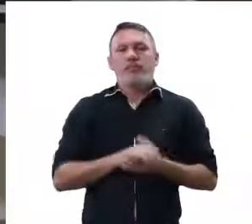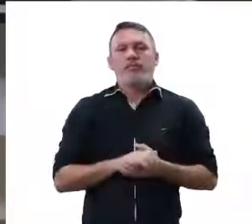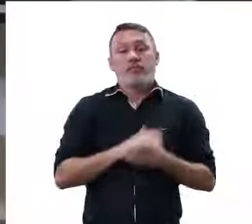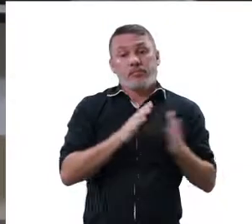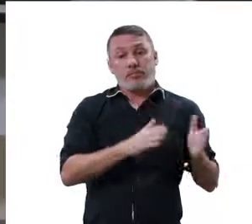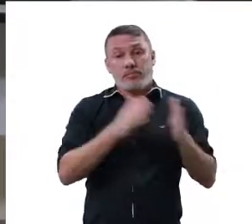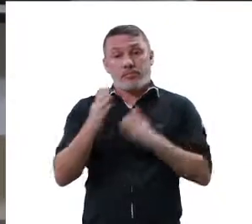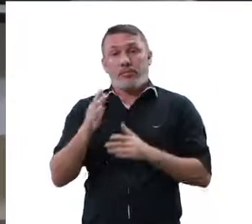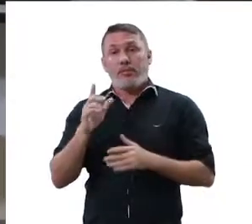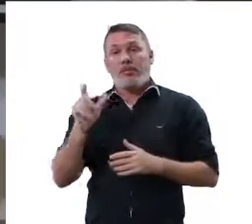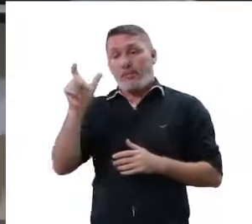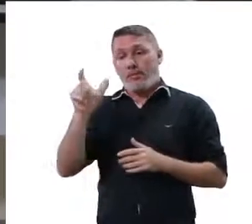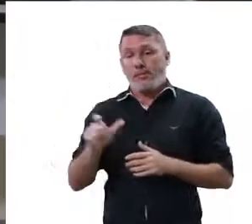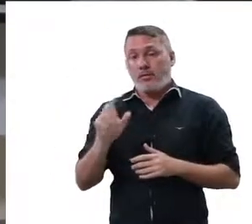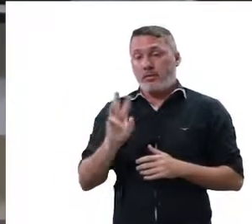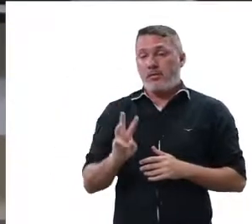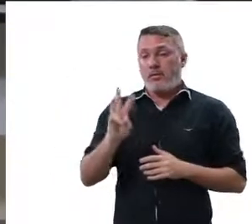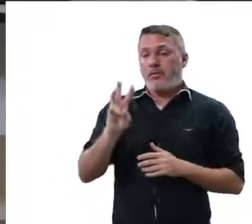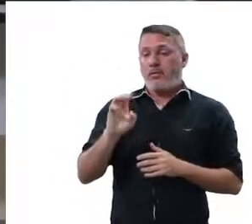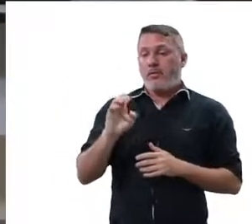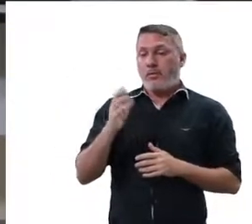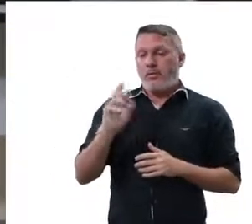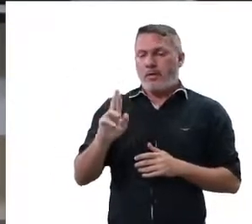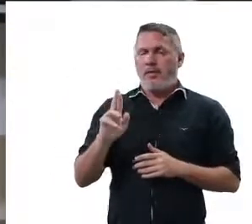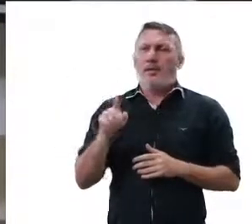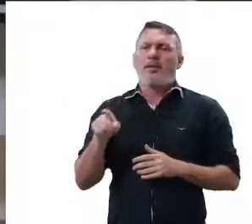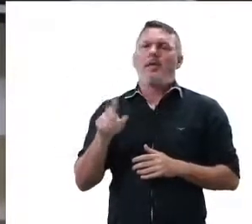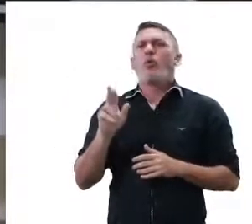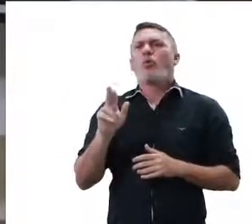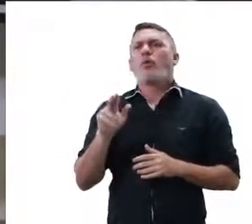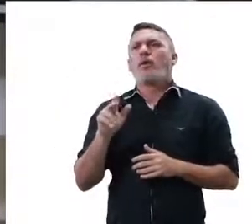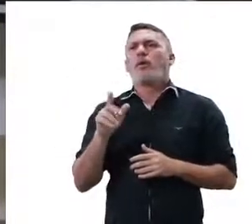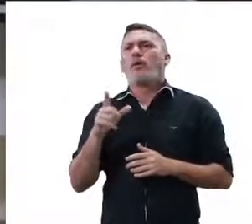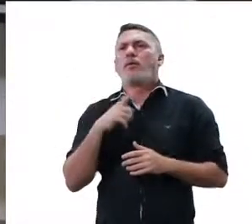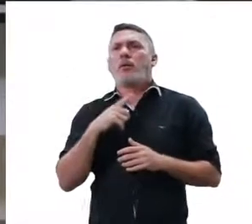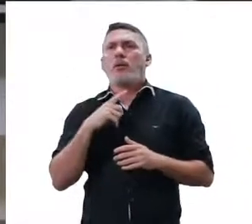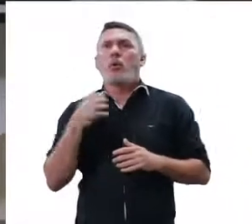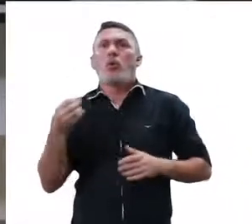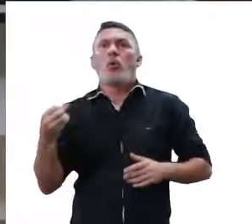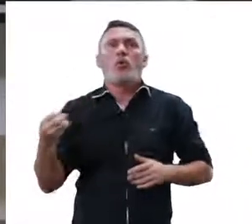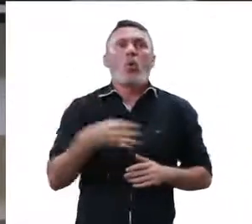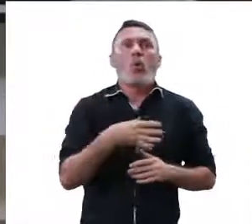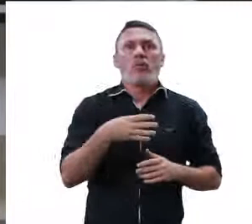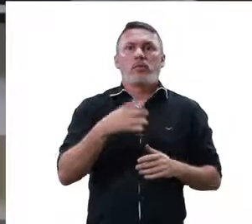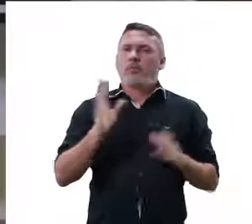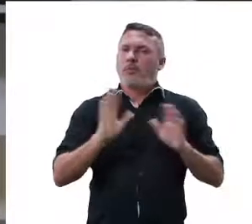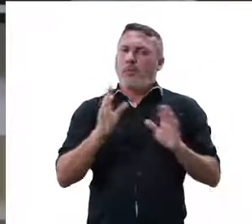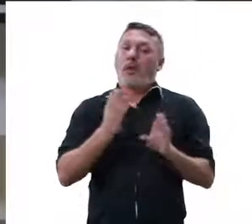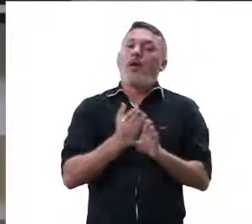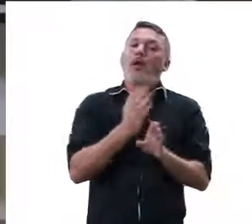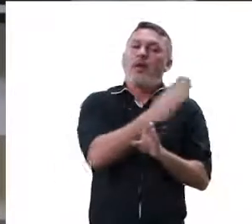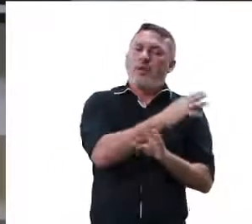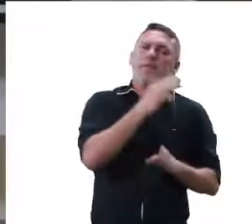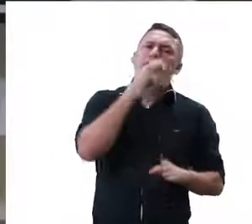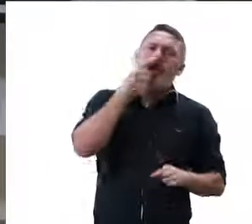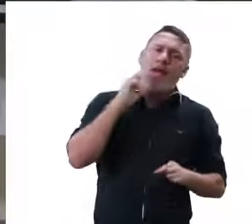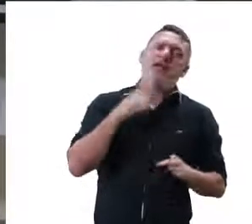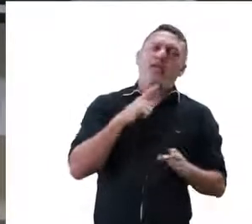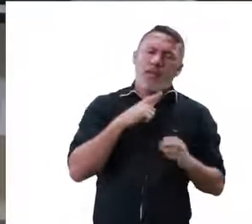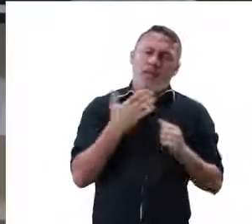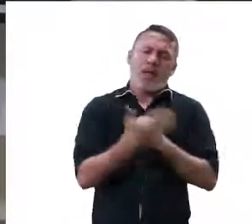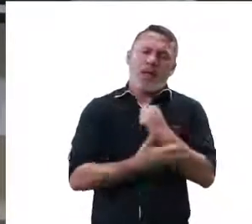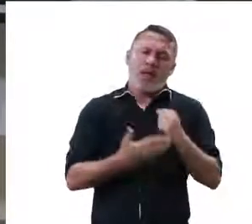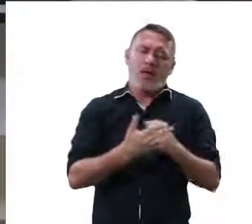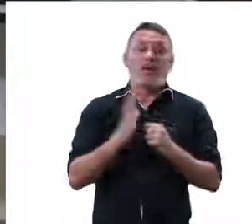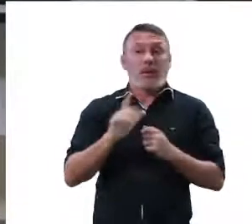capitalismo. Aí o Weber introduz, né, ele não é que ele introduza algo completamente novo, porque o Marx já